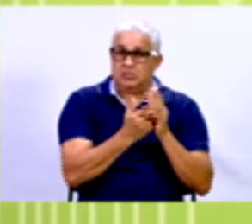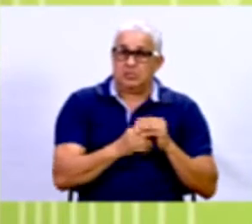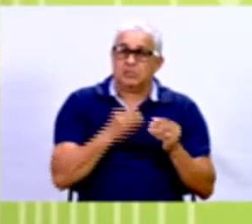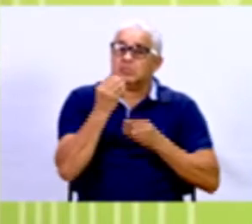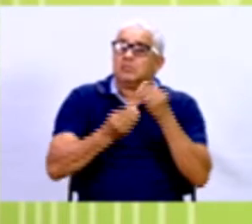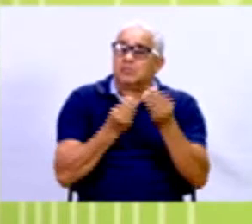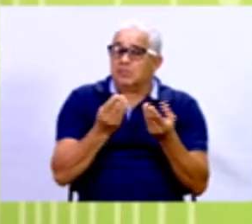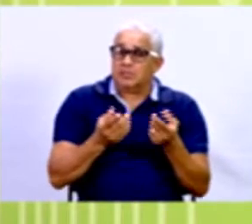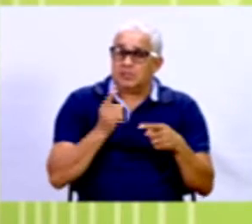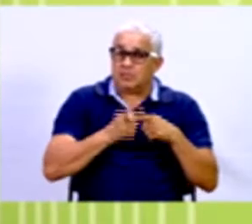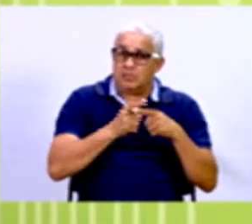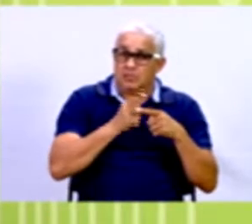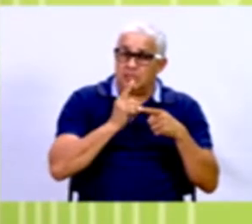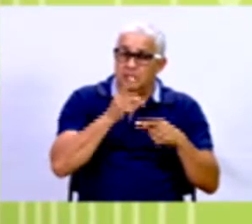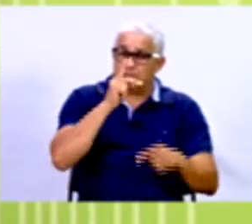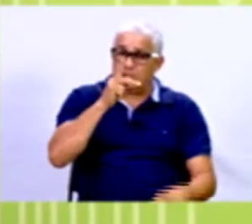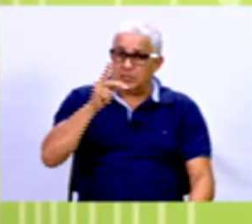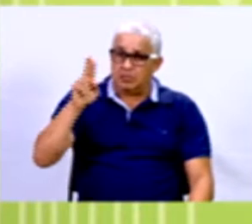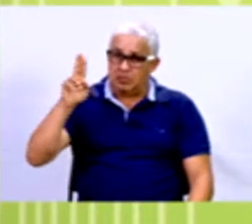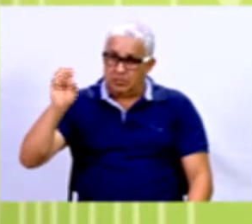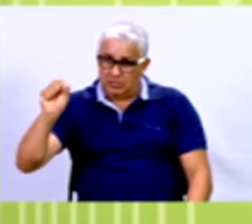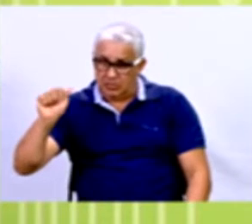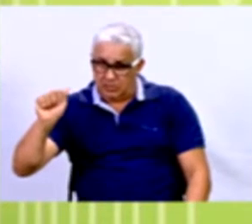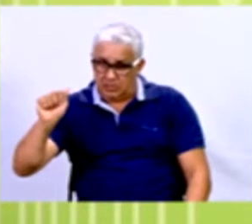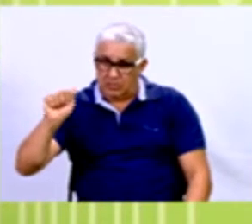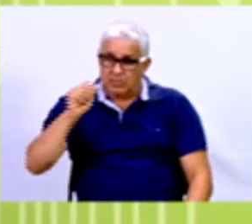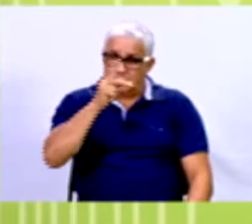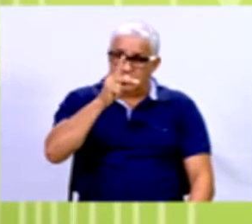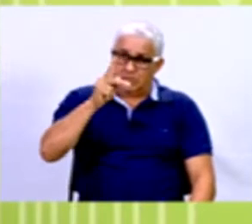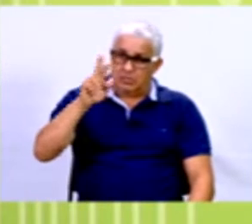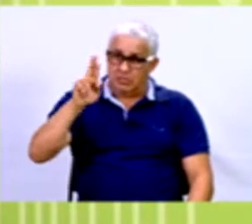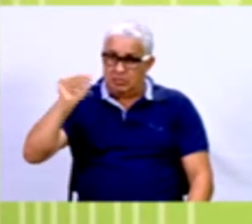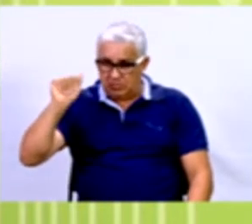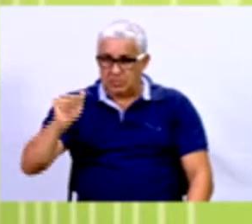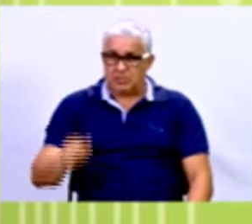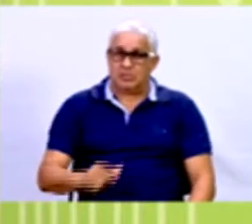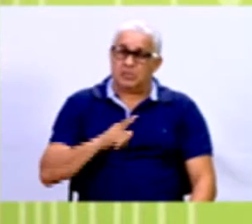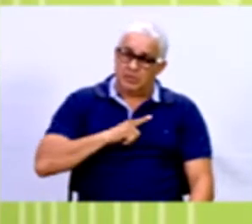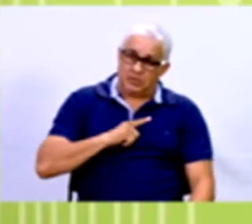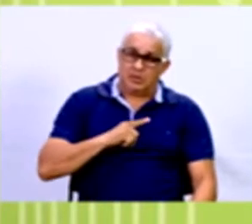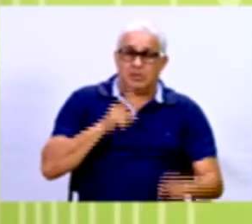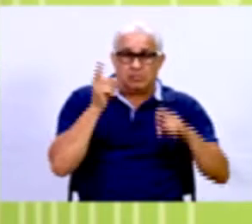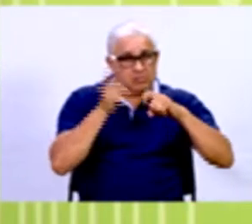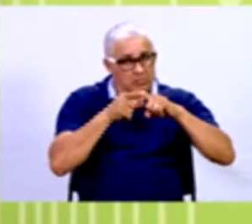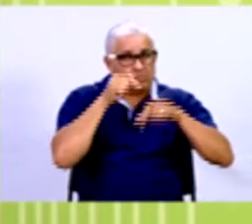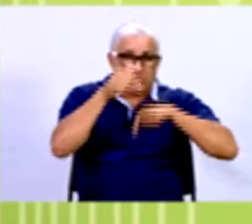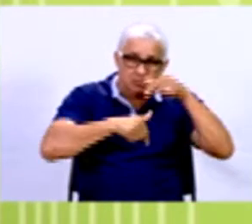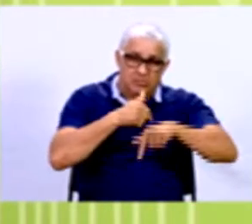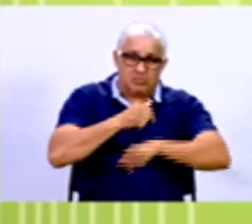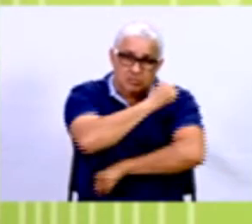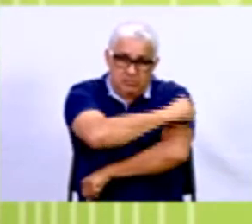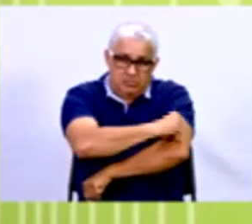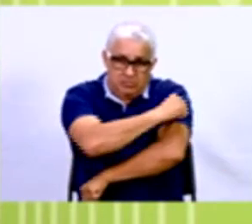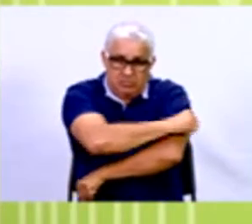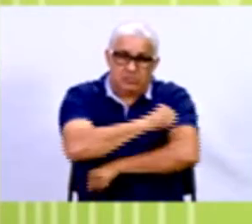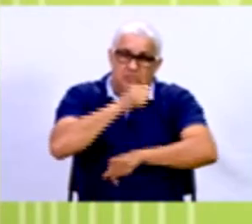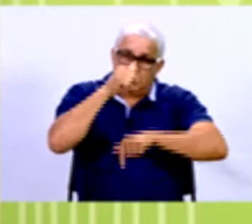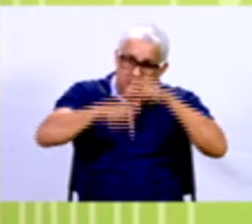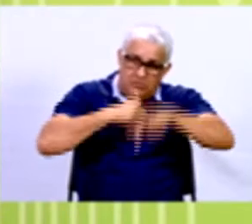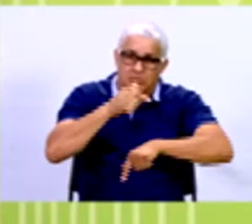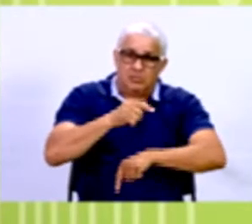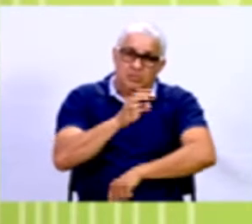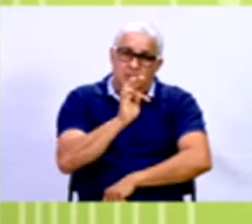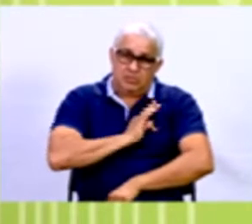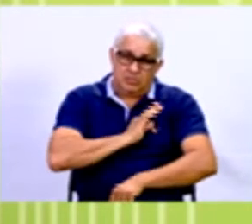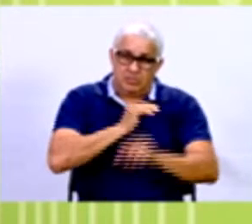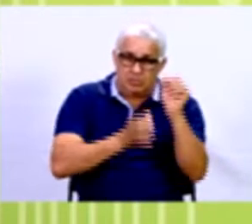como fica? Porque o PPRA, ele é um programa que tem lá quem? Tem o médico do trabalho, o enfermeiro do trabalho, o técnico de segurança do